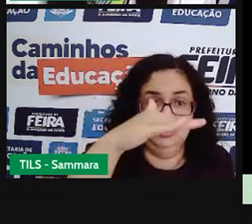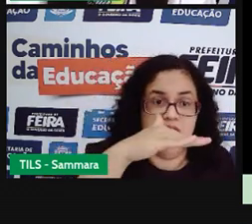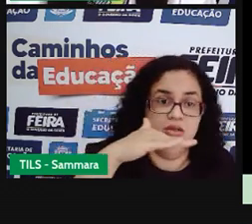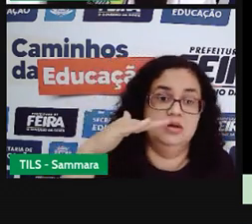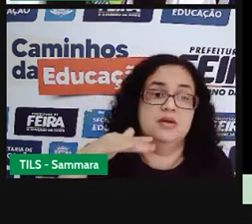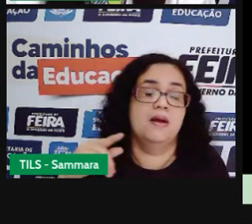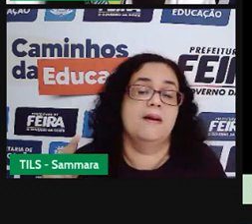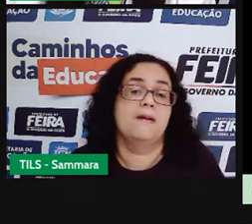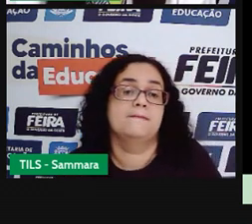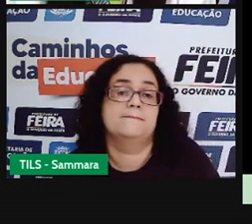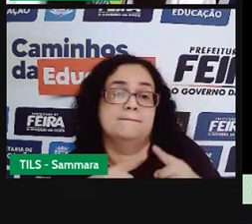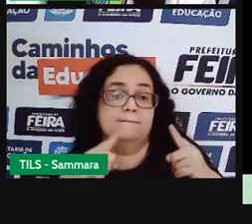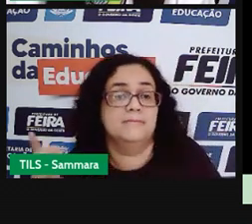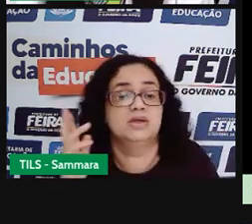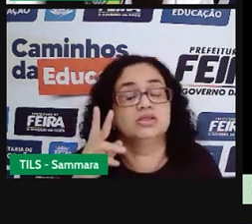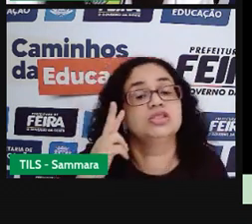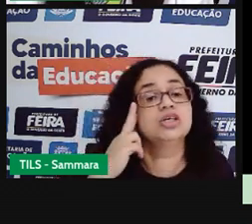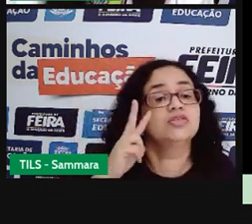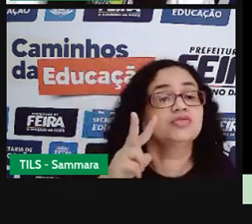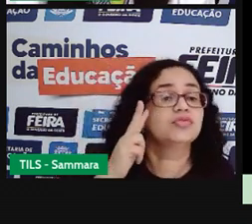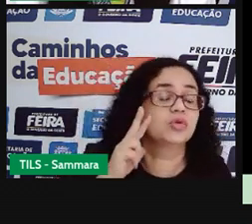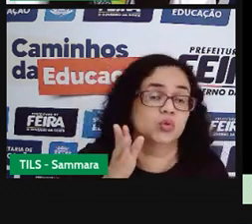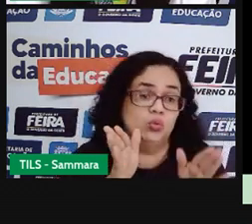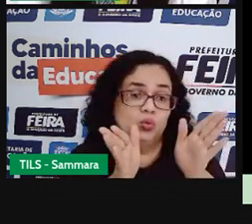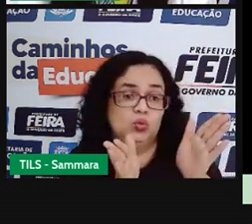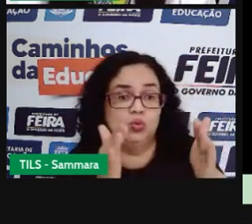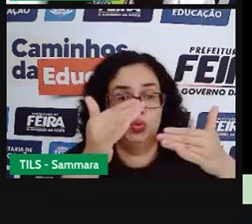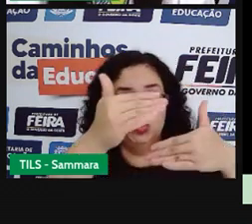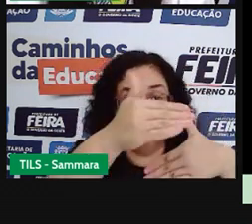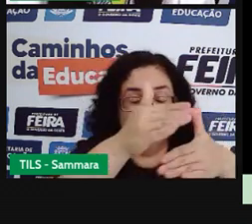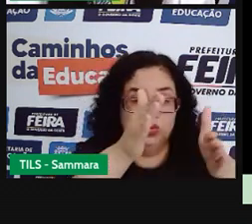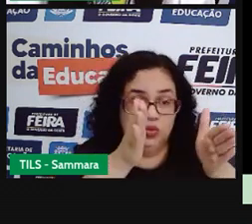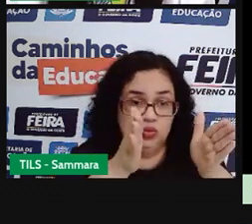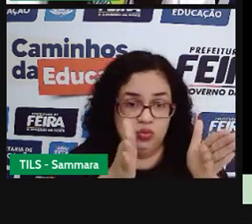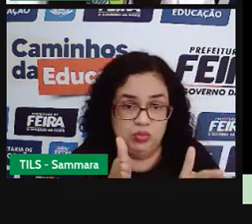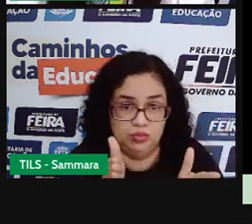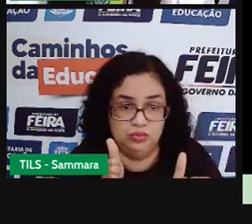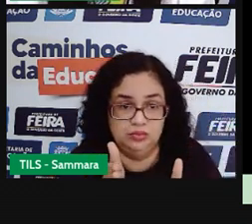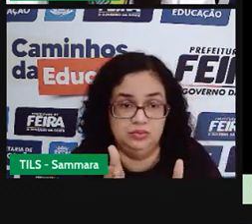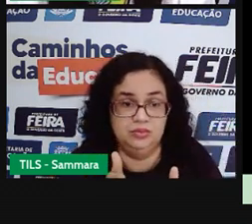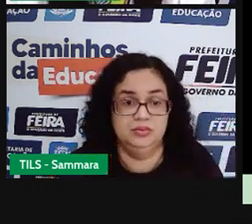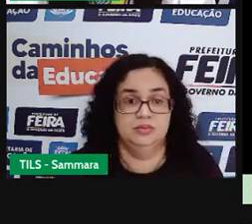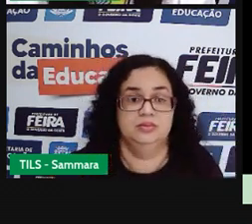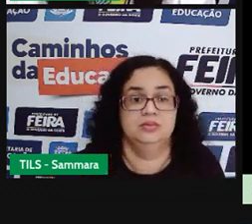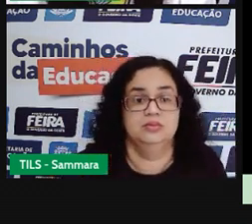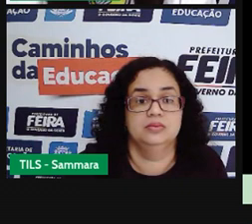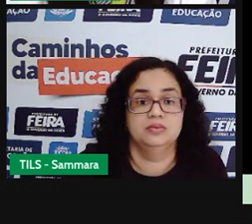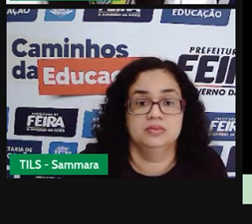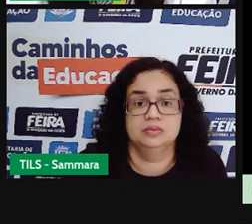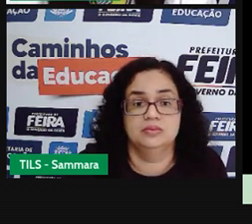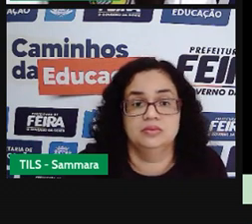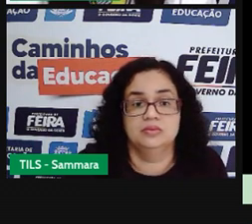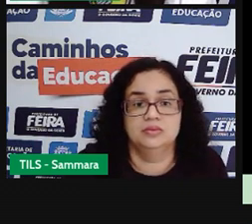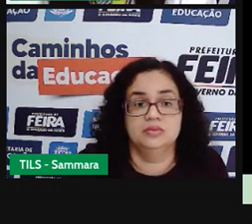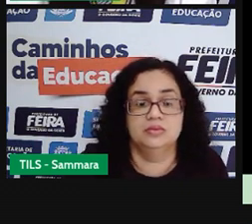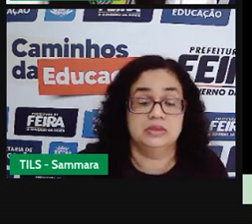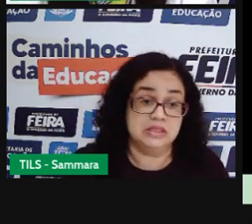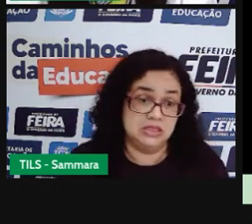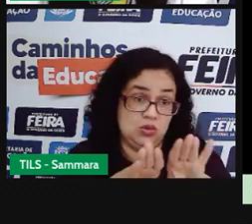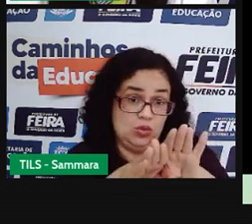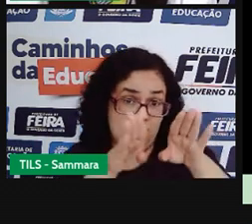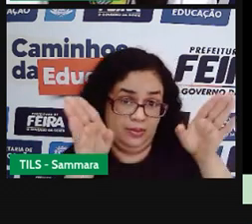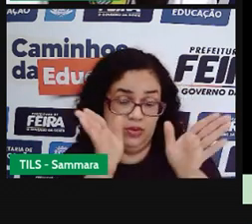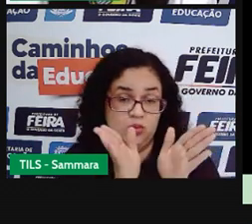cubo aí a gente chama de planificação do sólido Olha só se eu Abril como eu vou